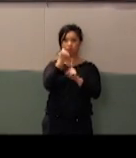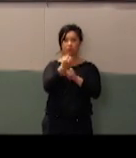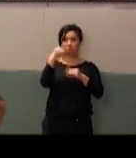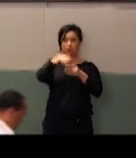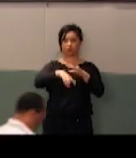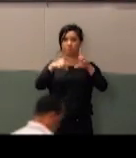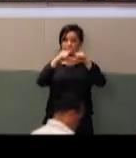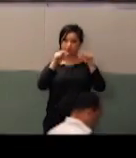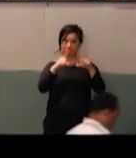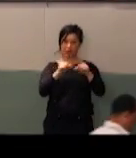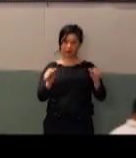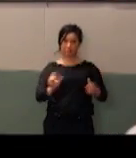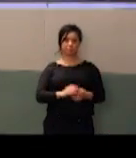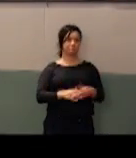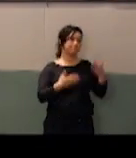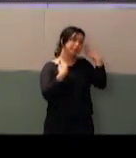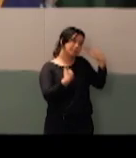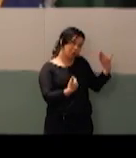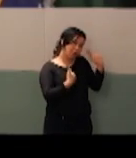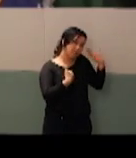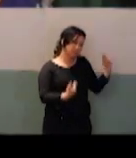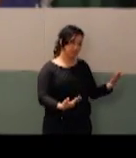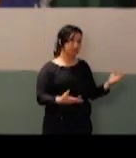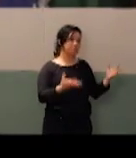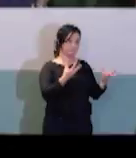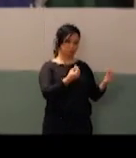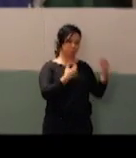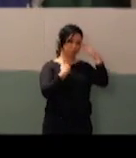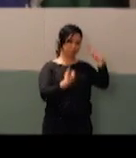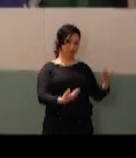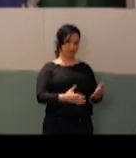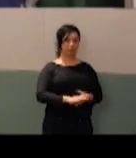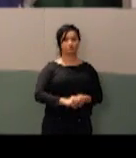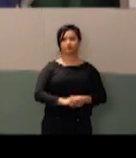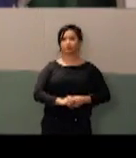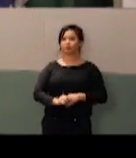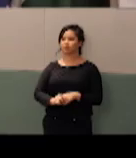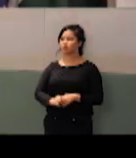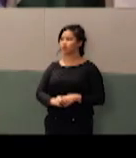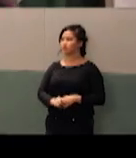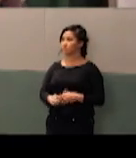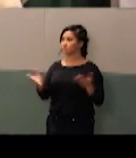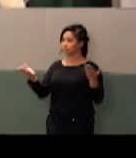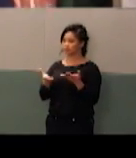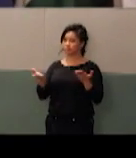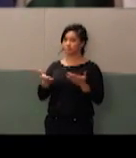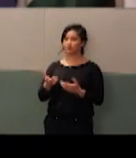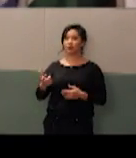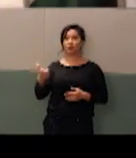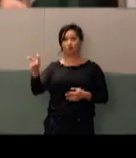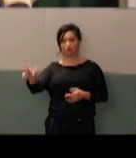Obrigada, candidato. Muito obrigado. Agora, o próximo candidato a comentar o assunto.